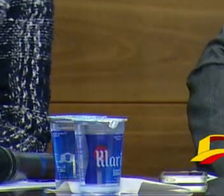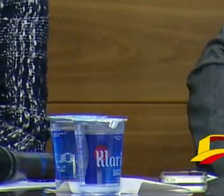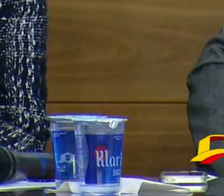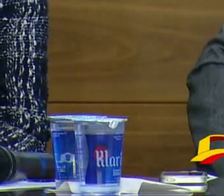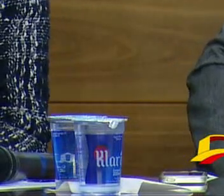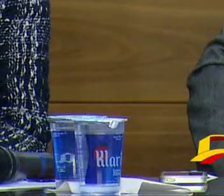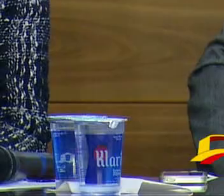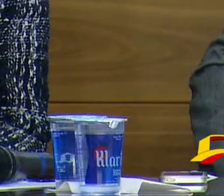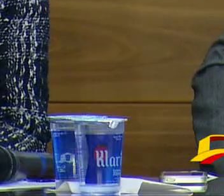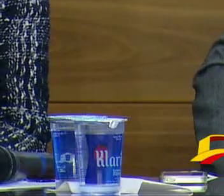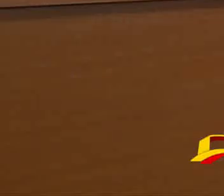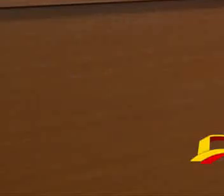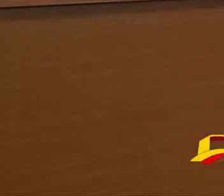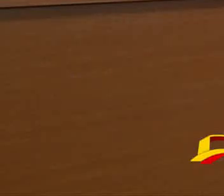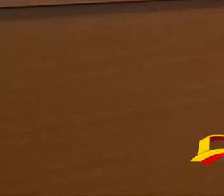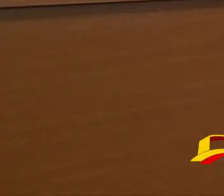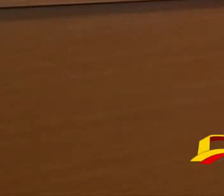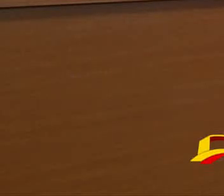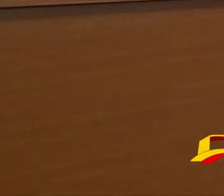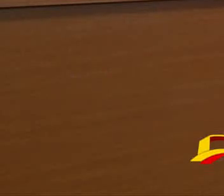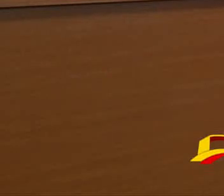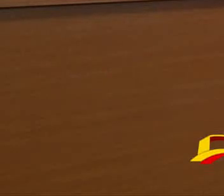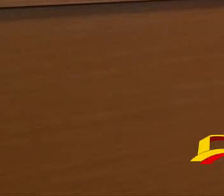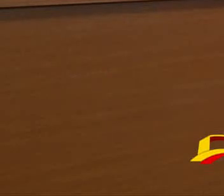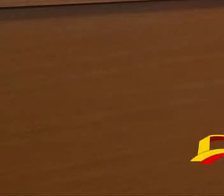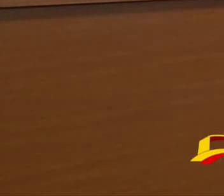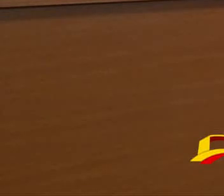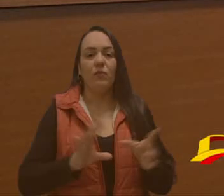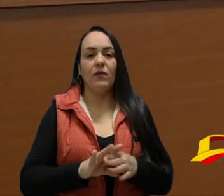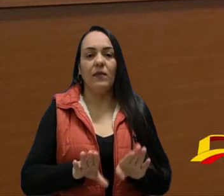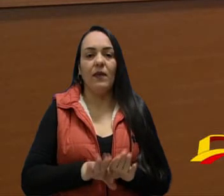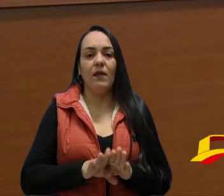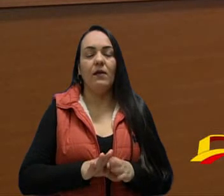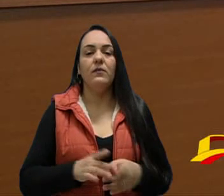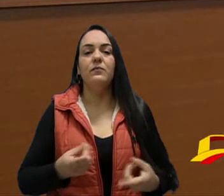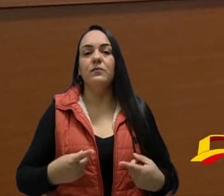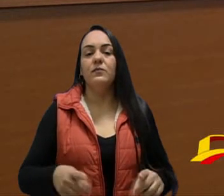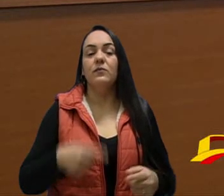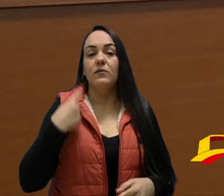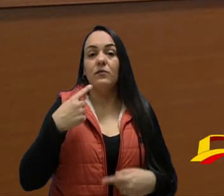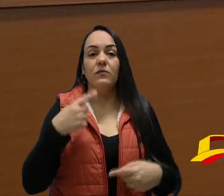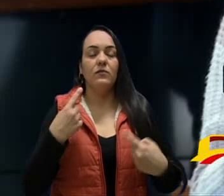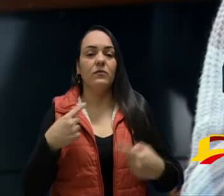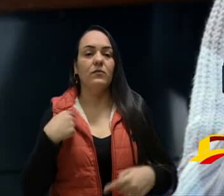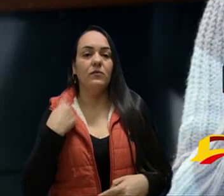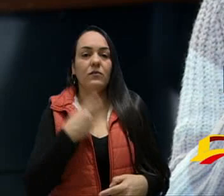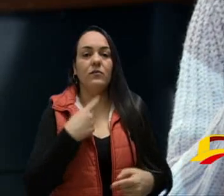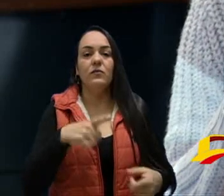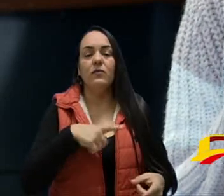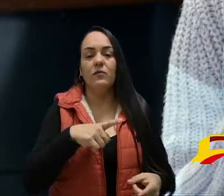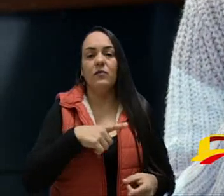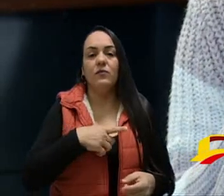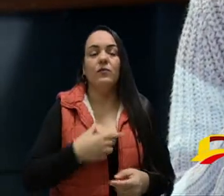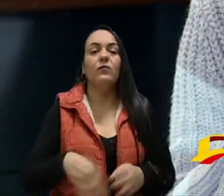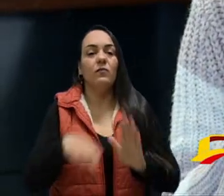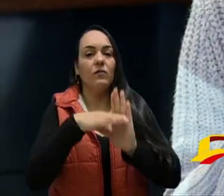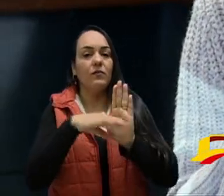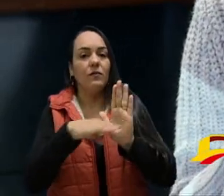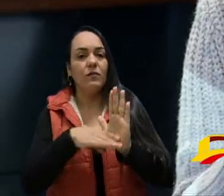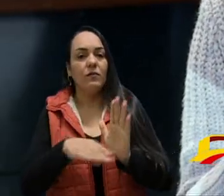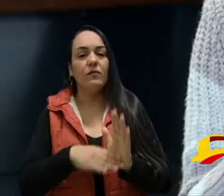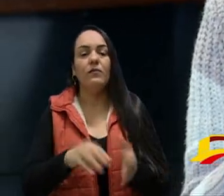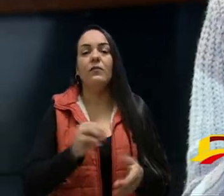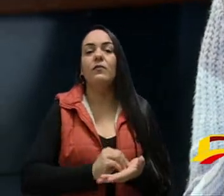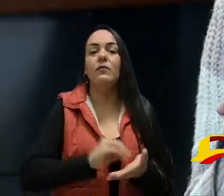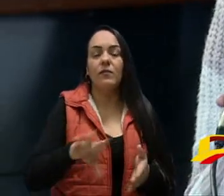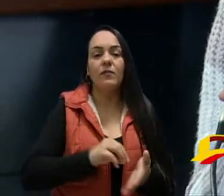já tá aberto não abriu agora do trono bom então a gente tem um protocolo de efluxo